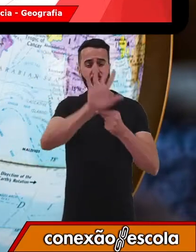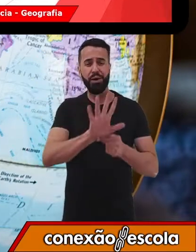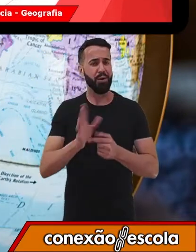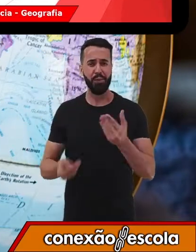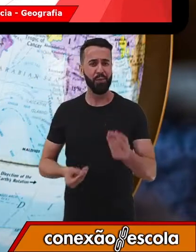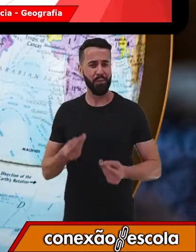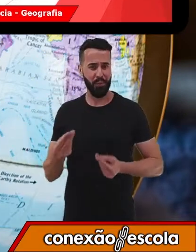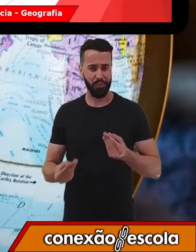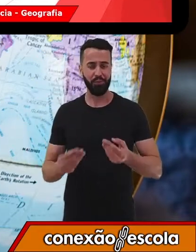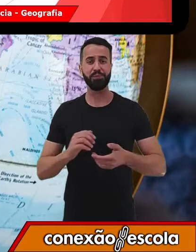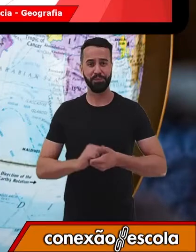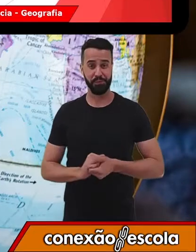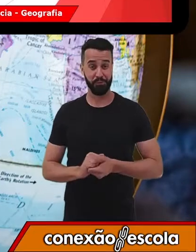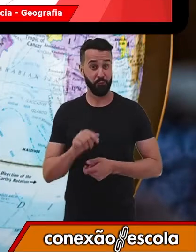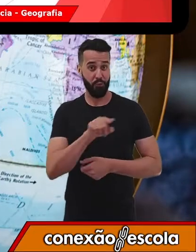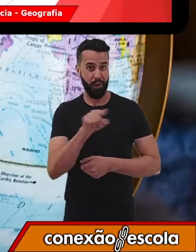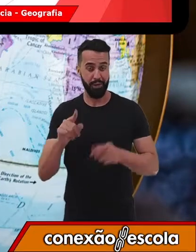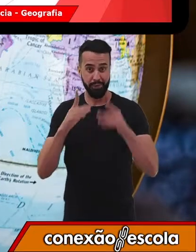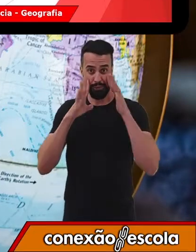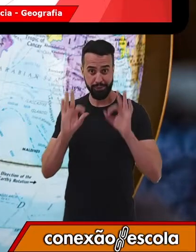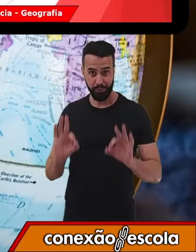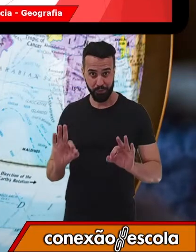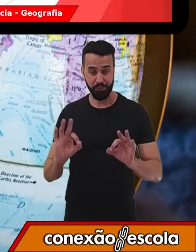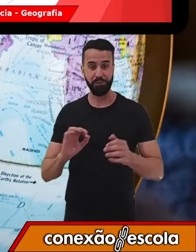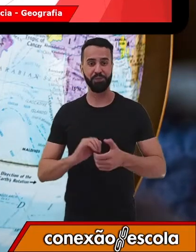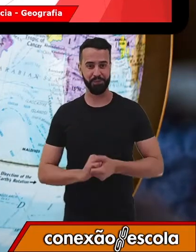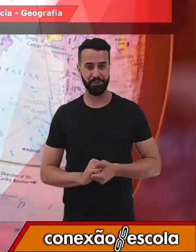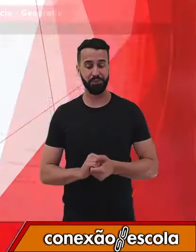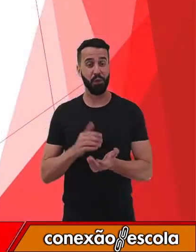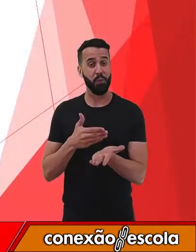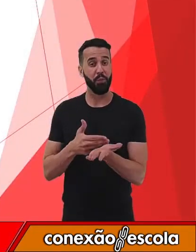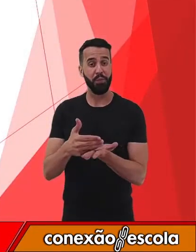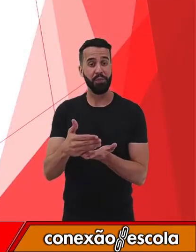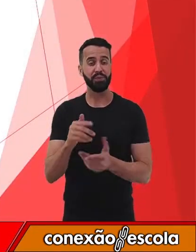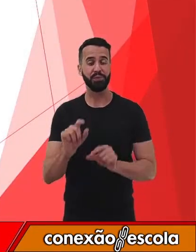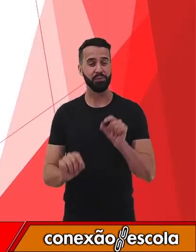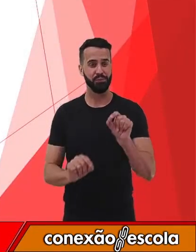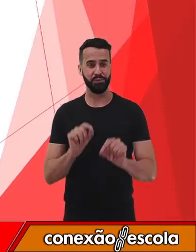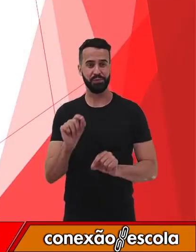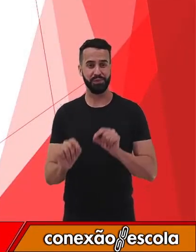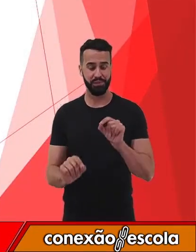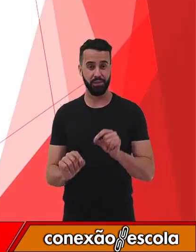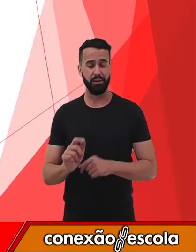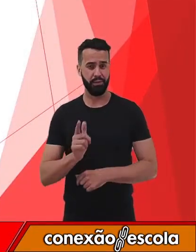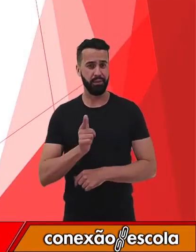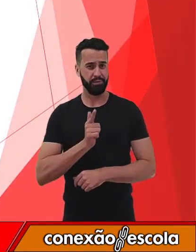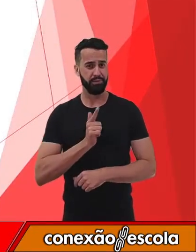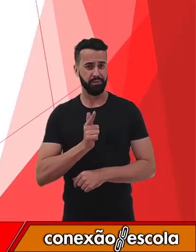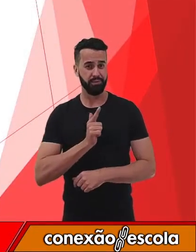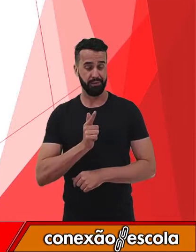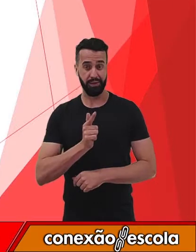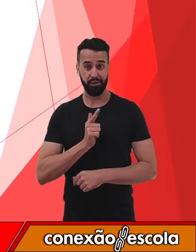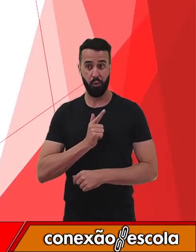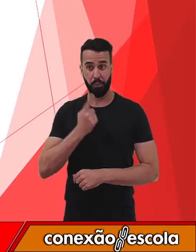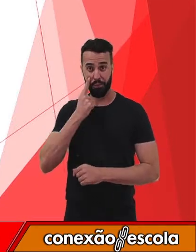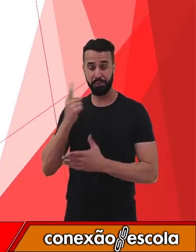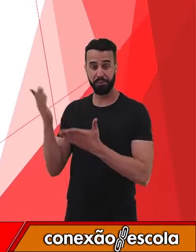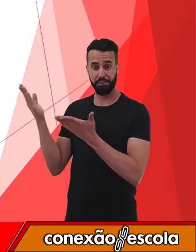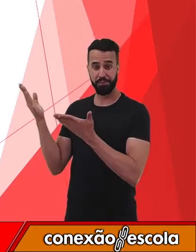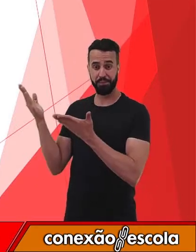beleza? Irmãozinho, se liga. Para iniciar, nós temos aqui alguns